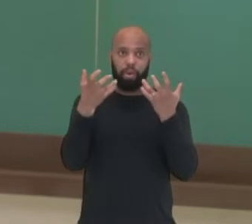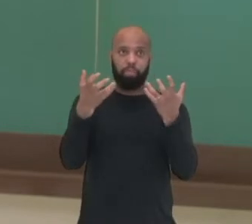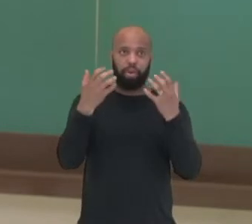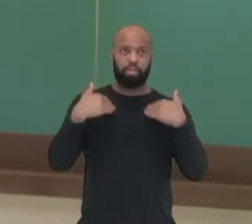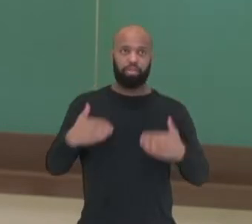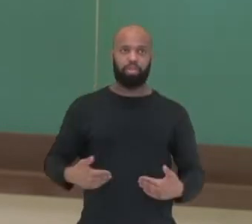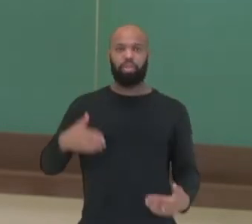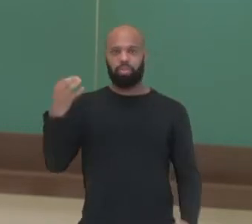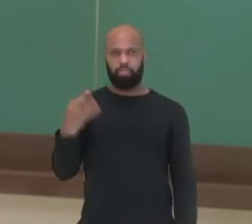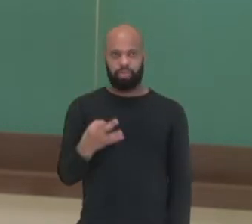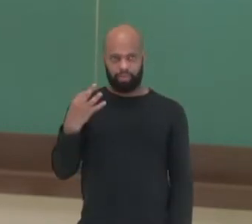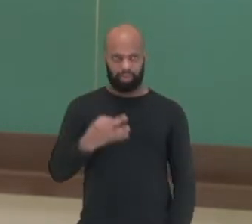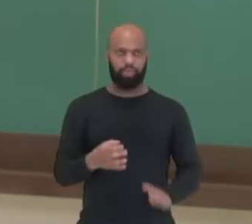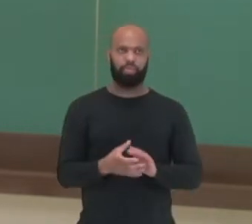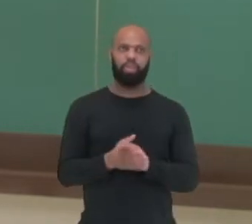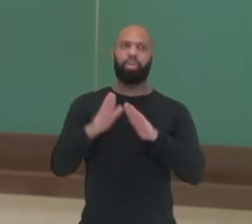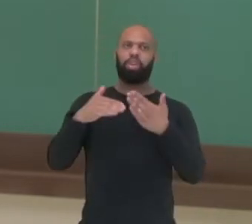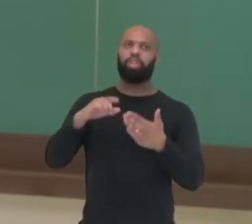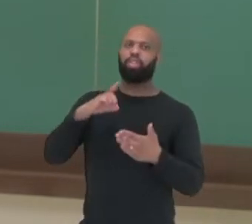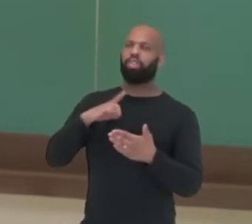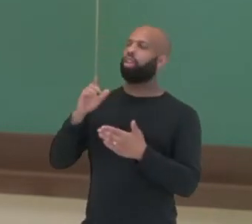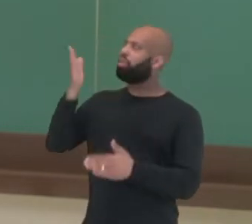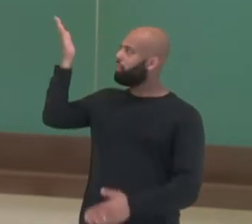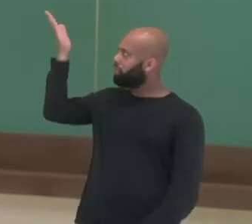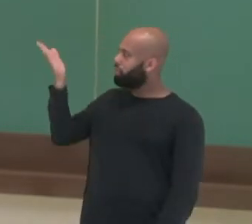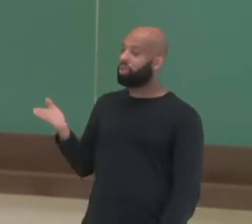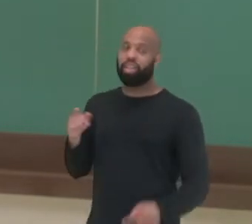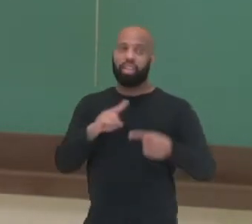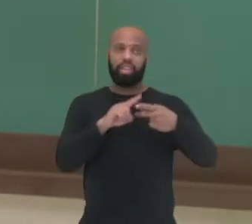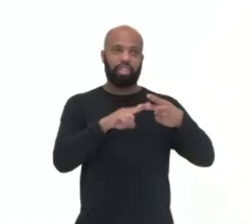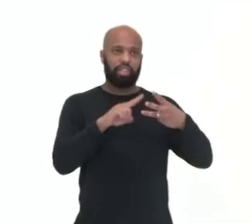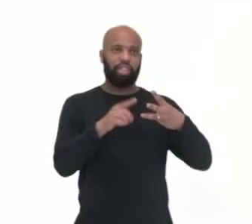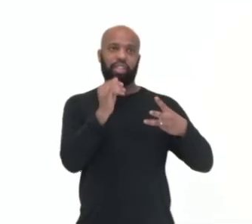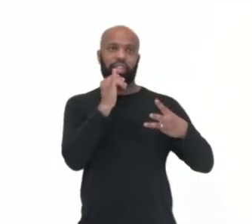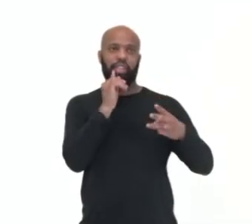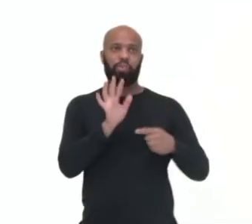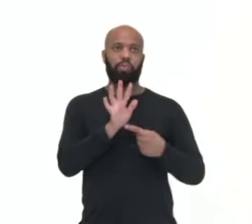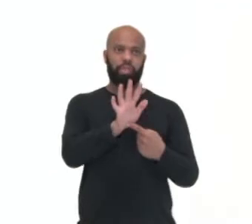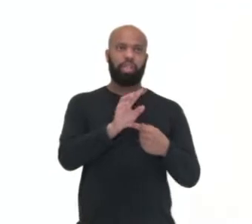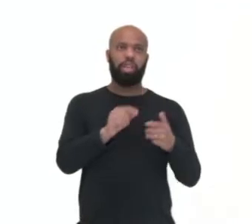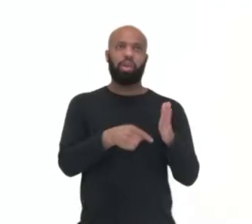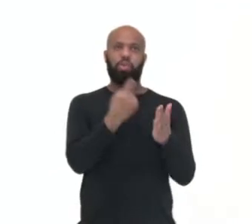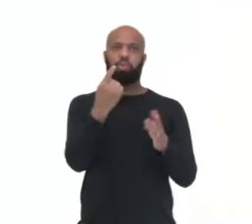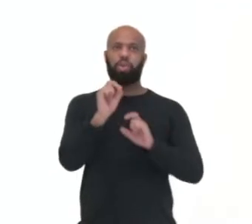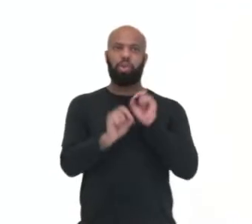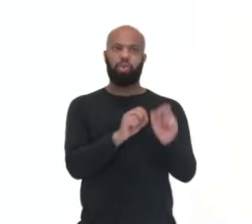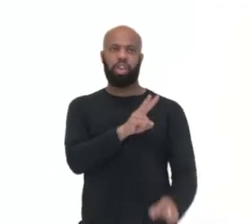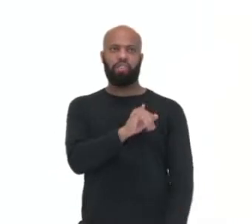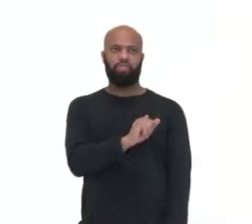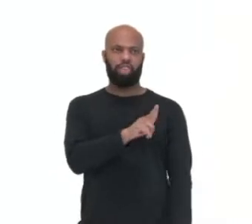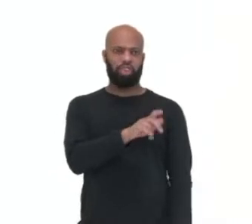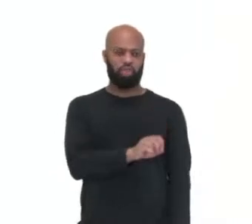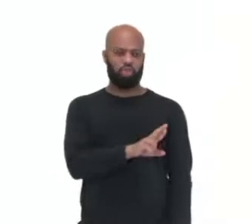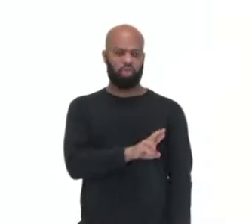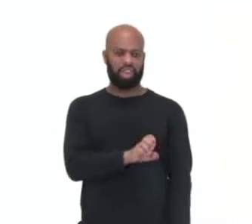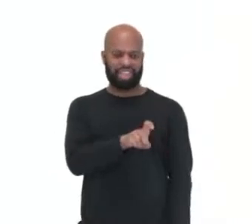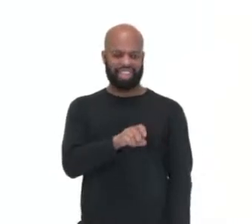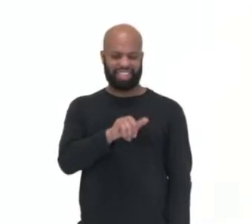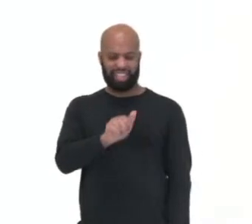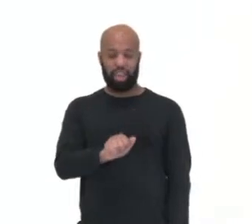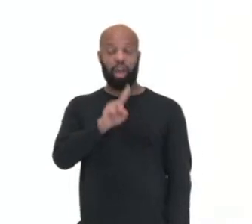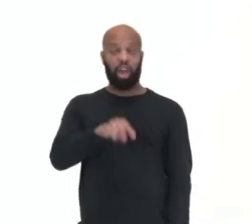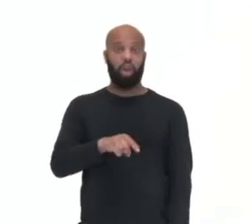corpo ideal? Então, aqui eu trouxe 3 exemplos para vocês, tá? O primeiro é a vigorexia, que é uma